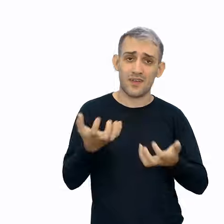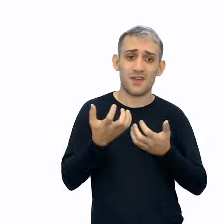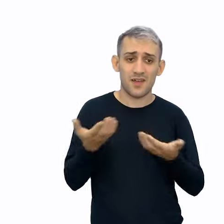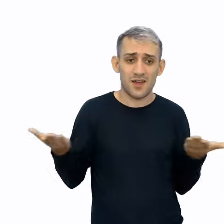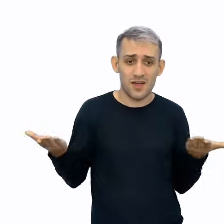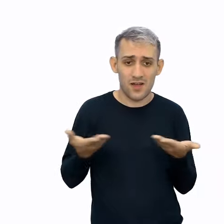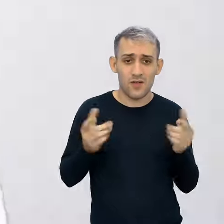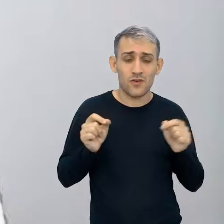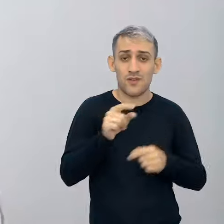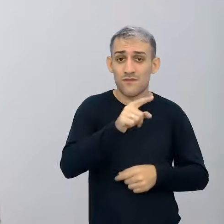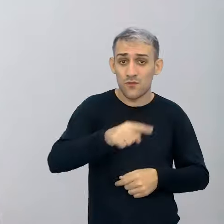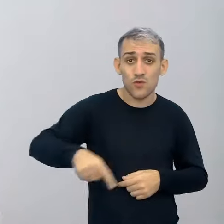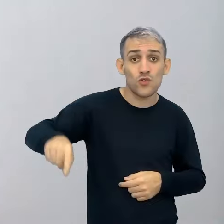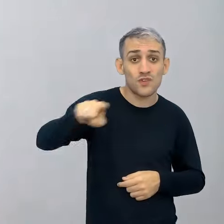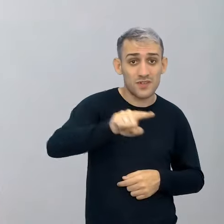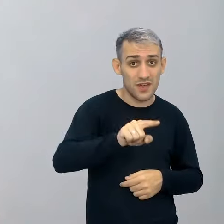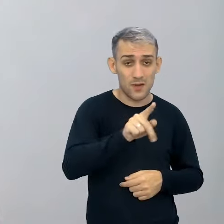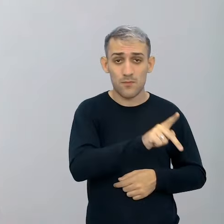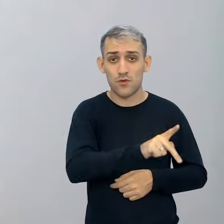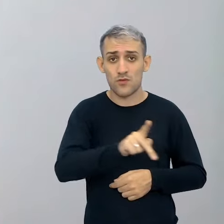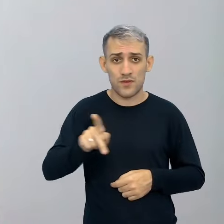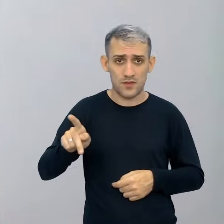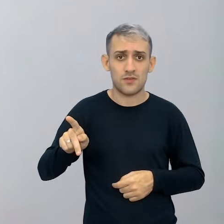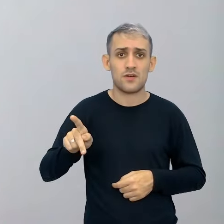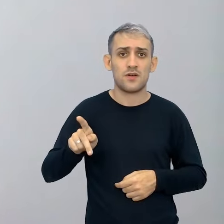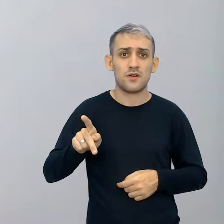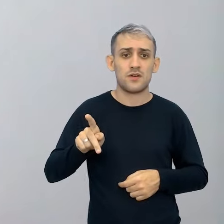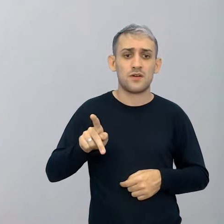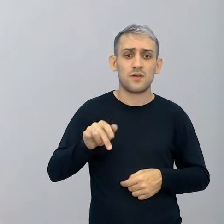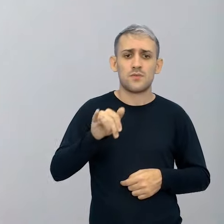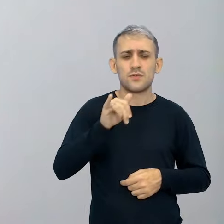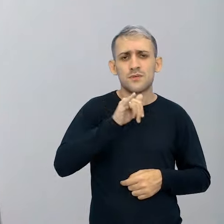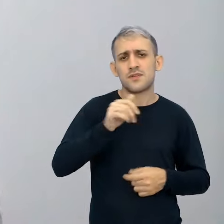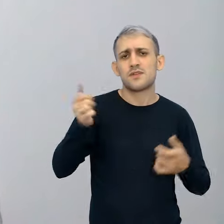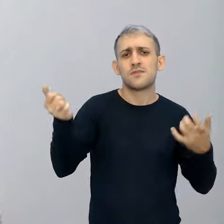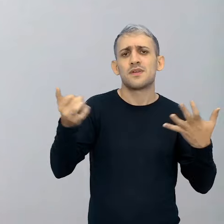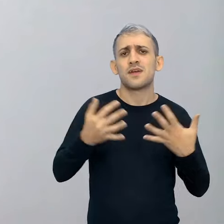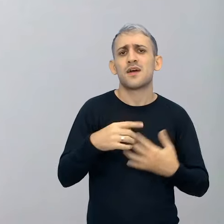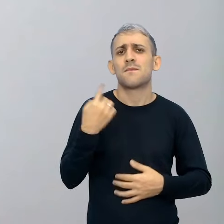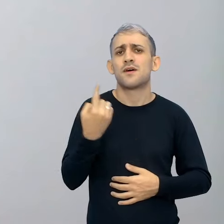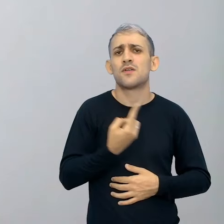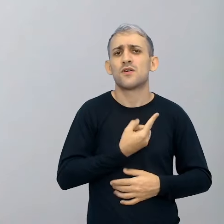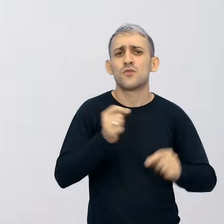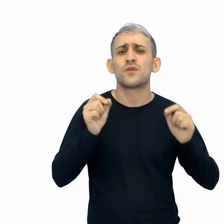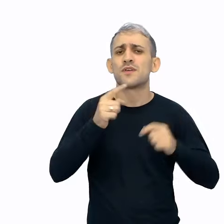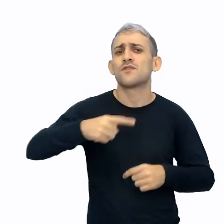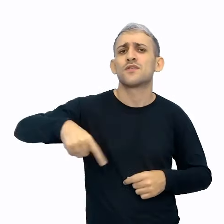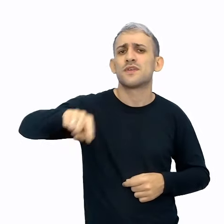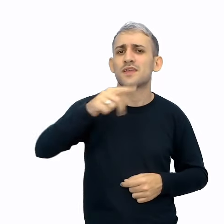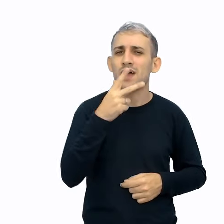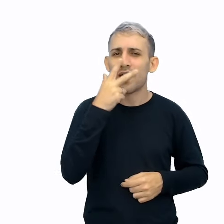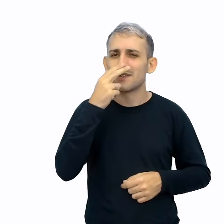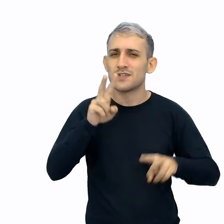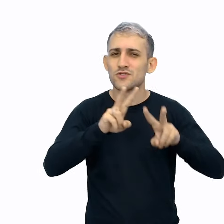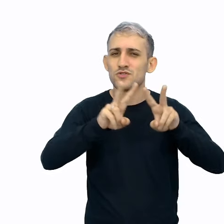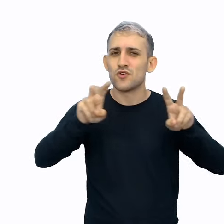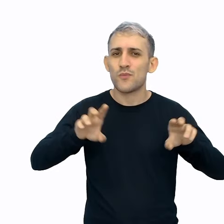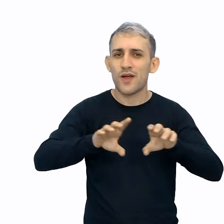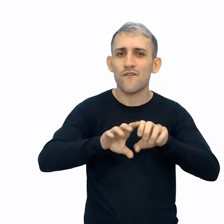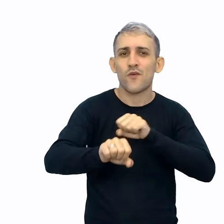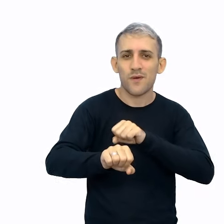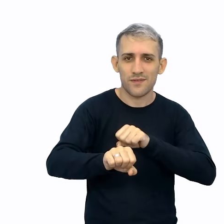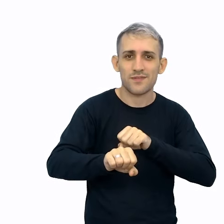que vocês professores contassem para nós o que vocês acharam dessa formação